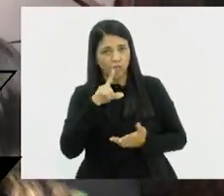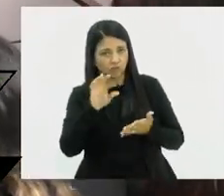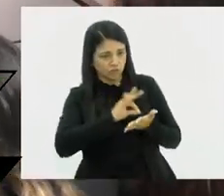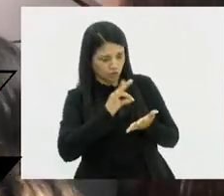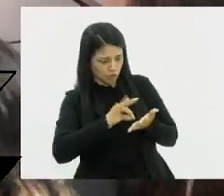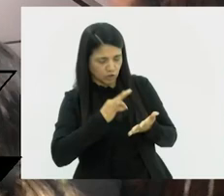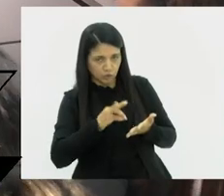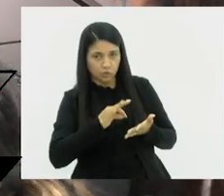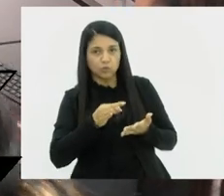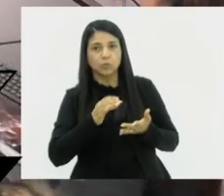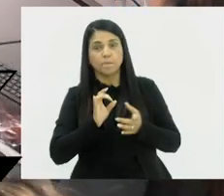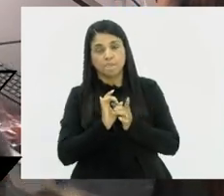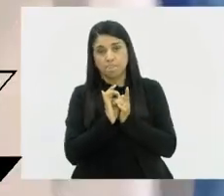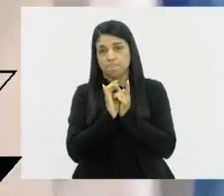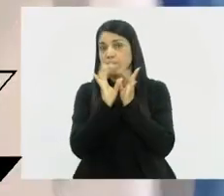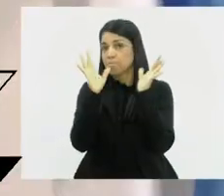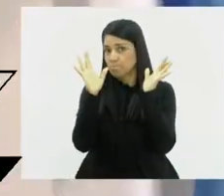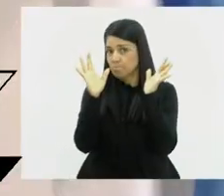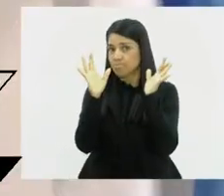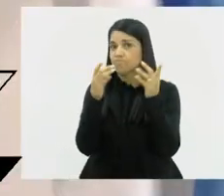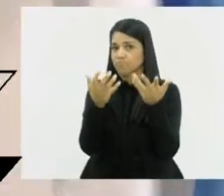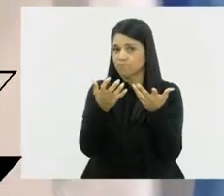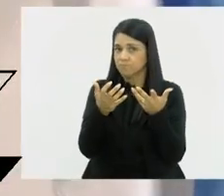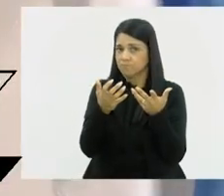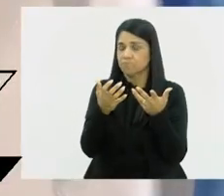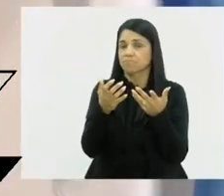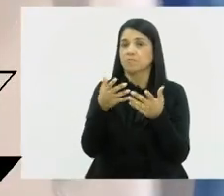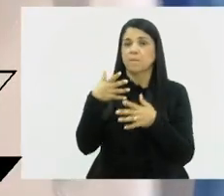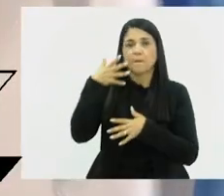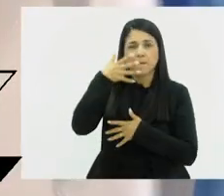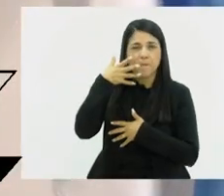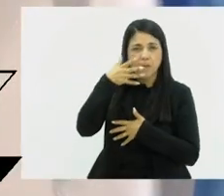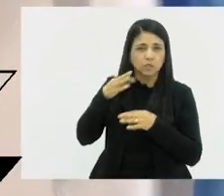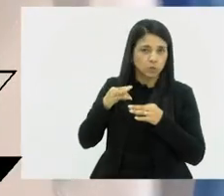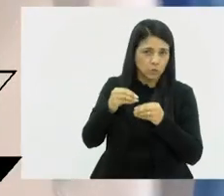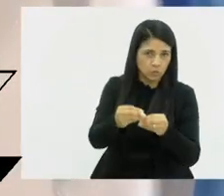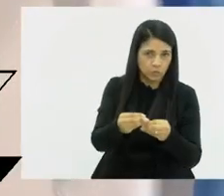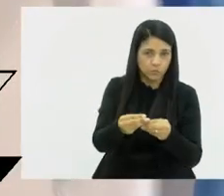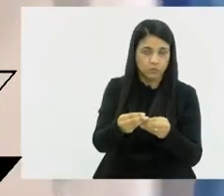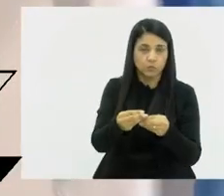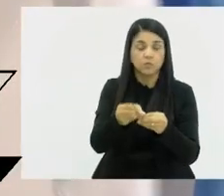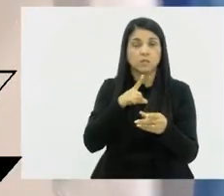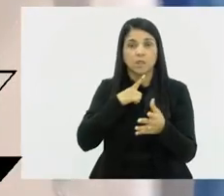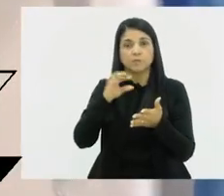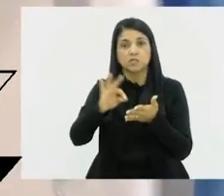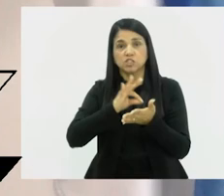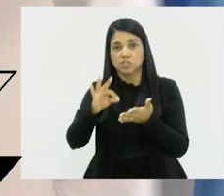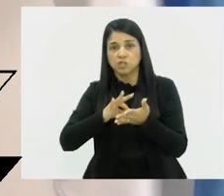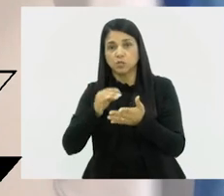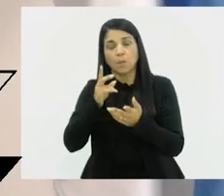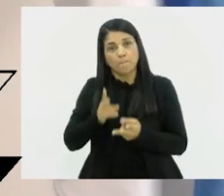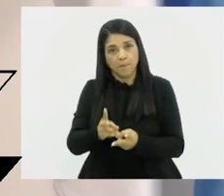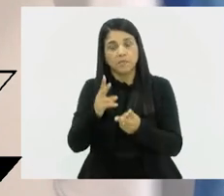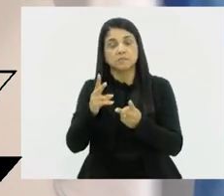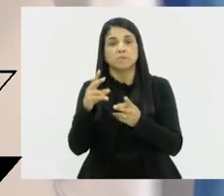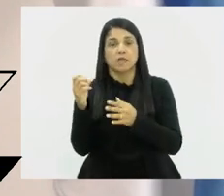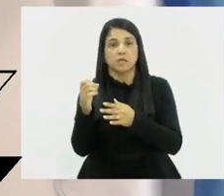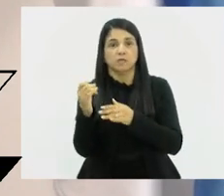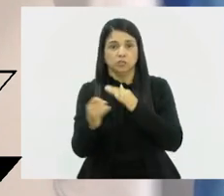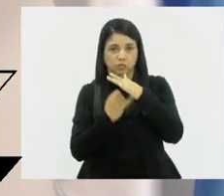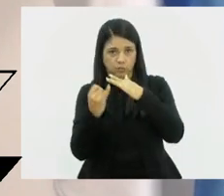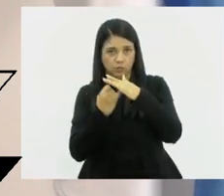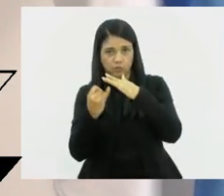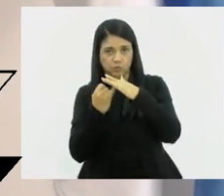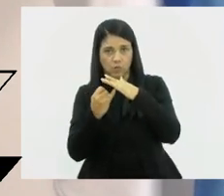e aí, de forma muito democrática, quero dar o direito à fala a todos, só que temos alguns inscritos da mesma instituição, então vou dar